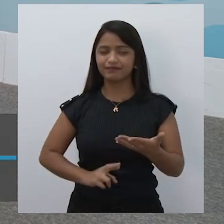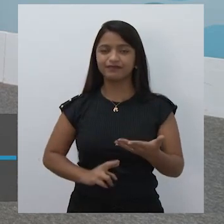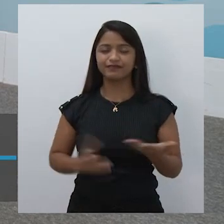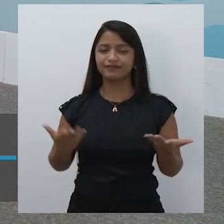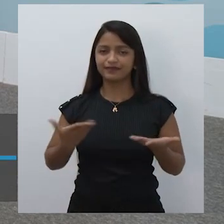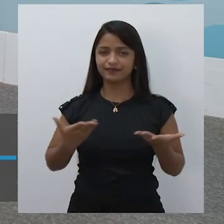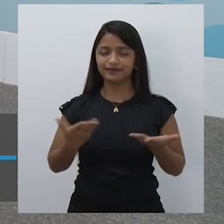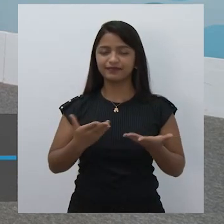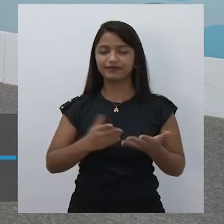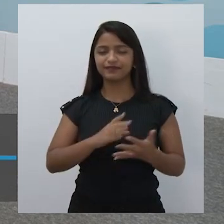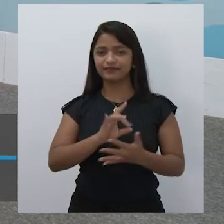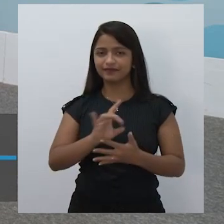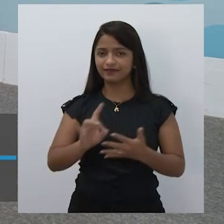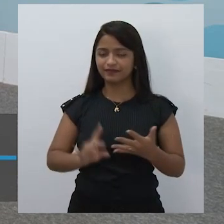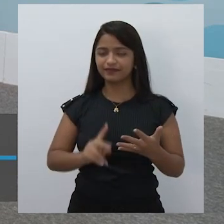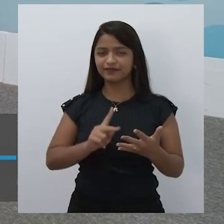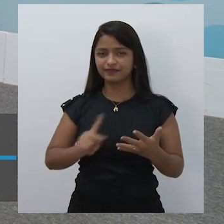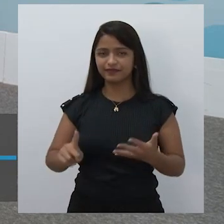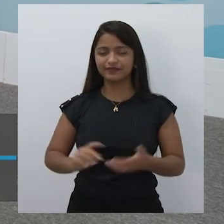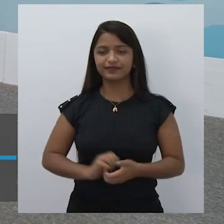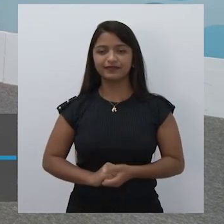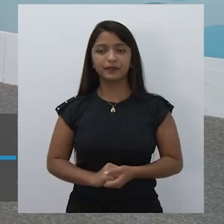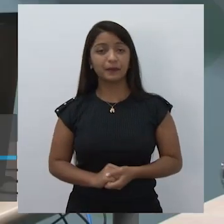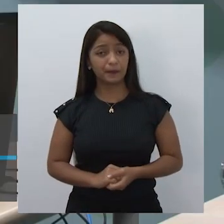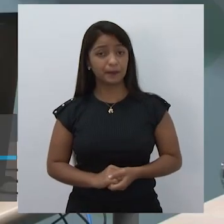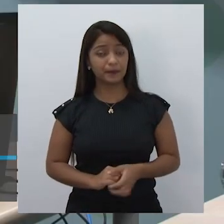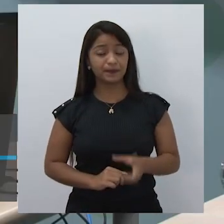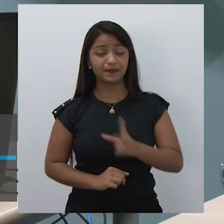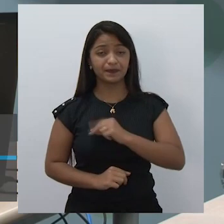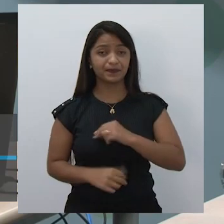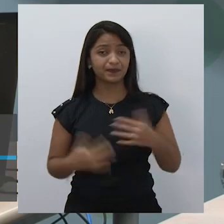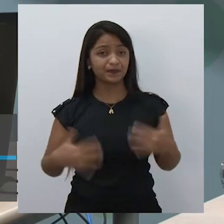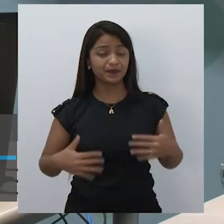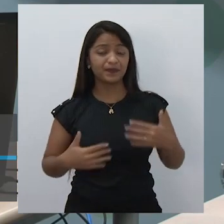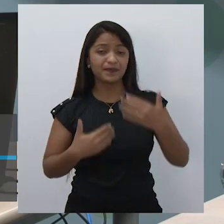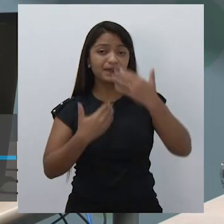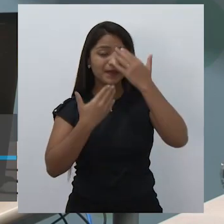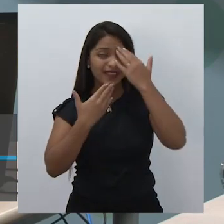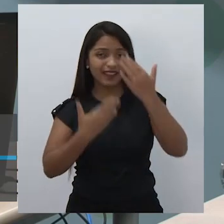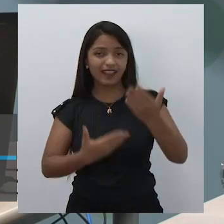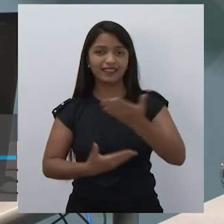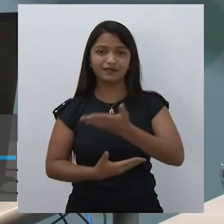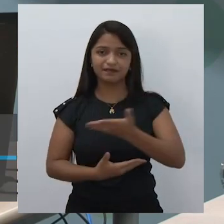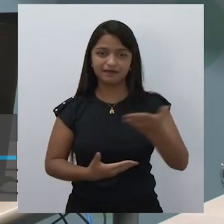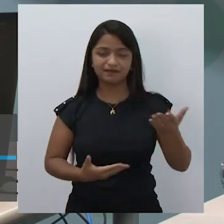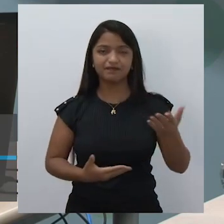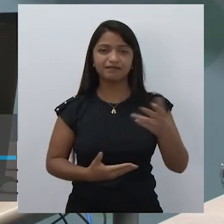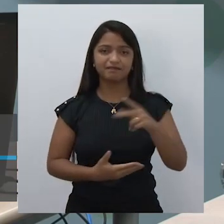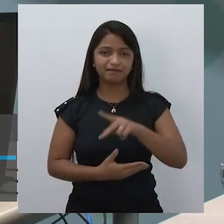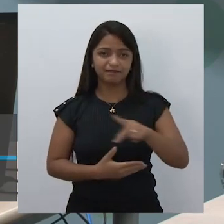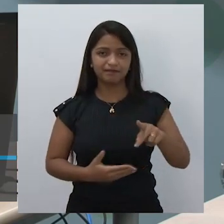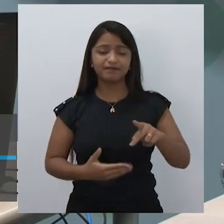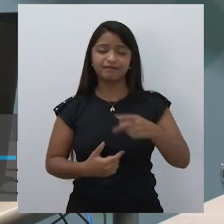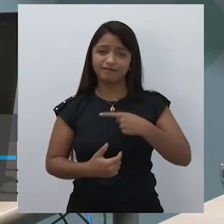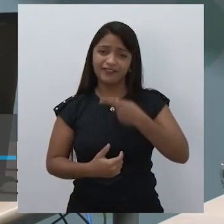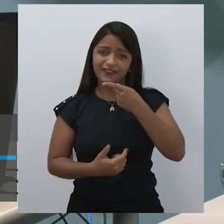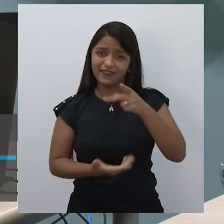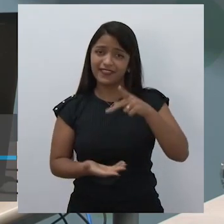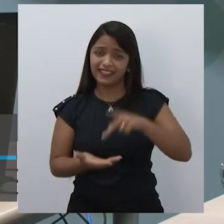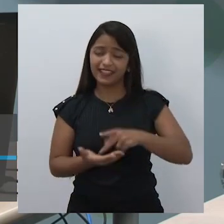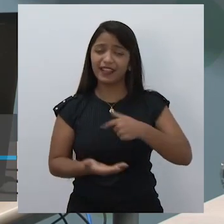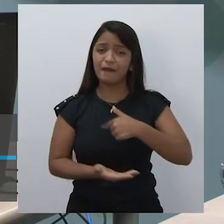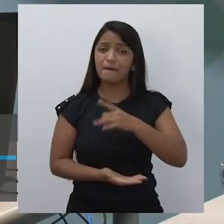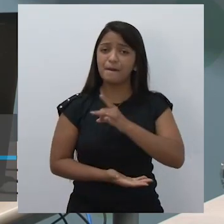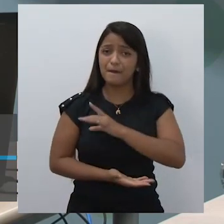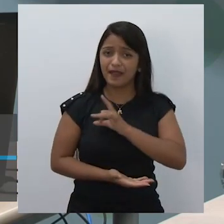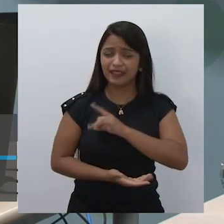as posições, né, dos professores. Nossa, olha, muito obrigado, professores. Eu fiquei com medo, juro que eu fiquei com medo. Eu falei assim, gente, eles não vão responder